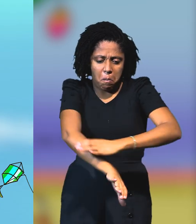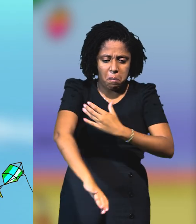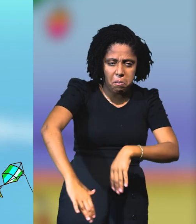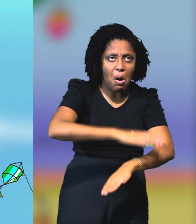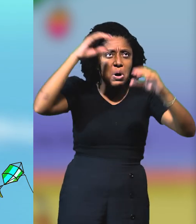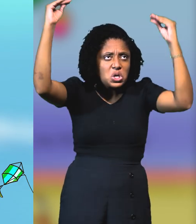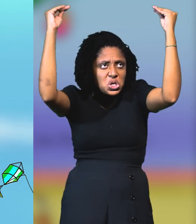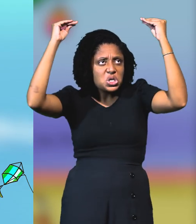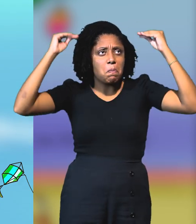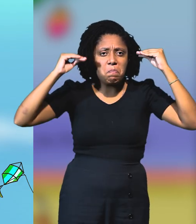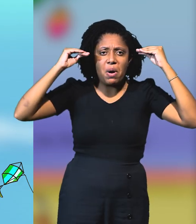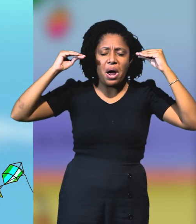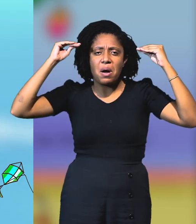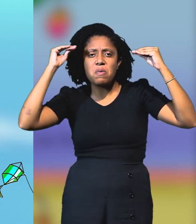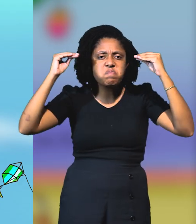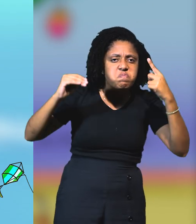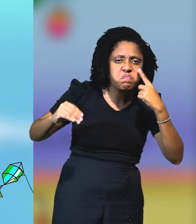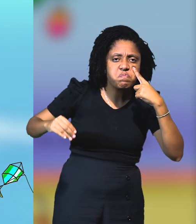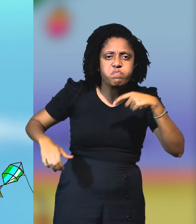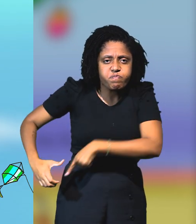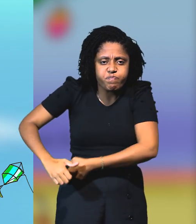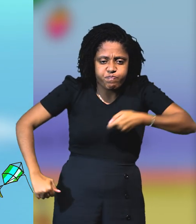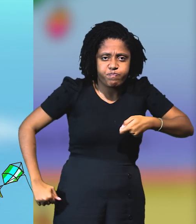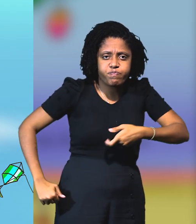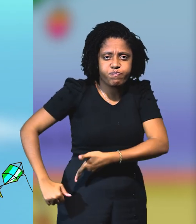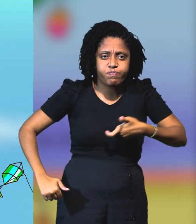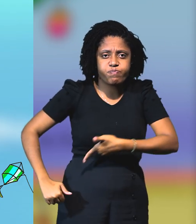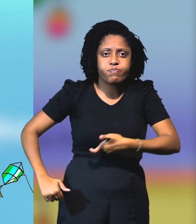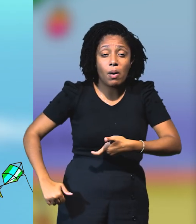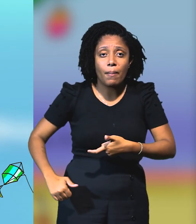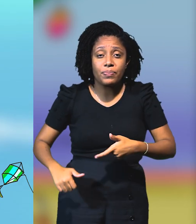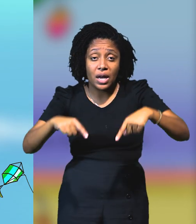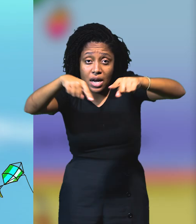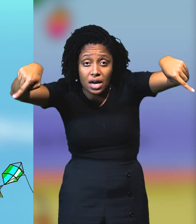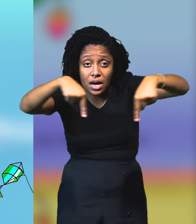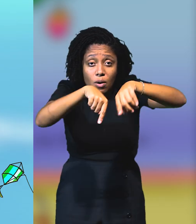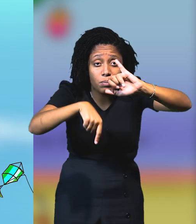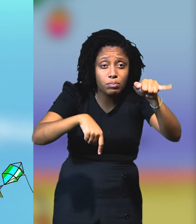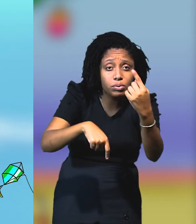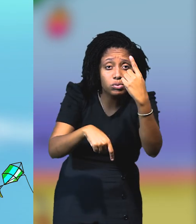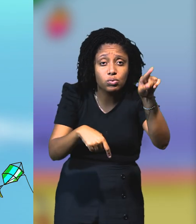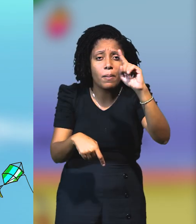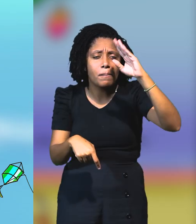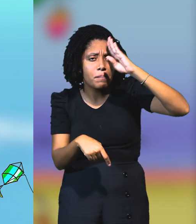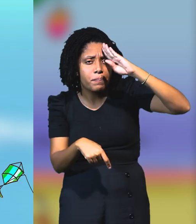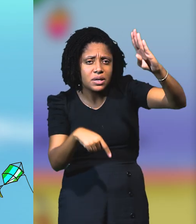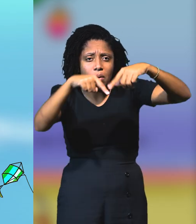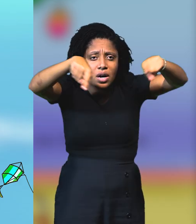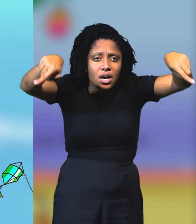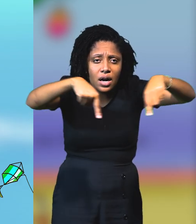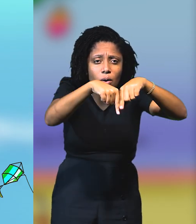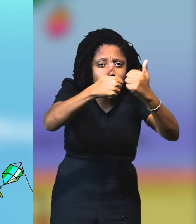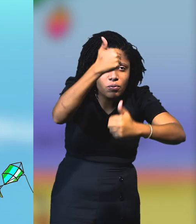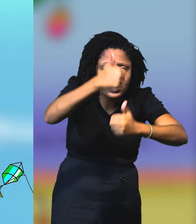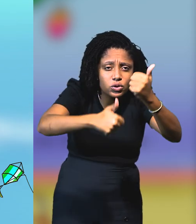botas, chapéus de selva e espingarda. Campo do Seu João, principal campo de futebol